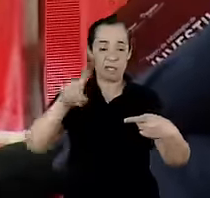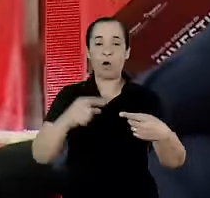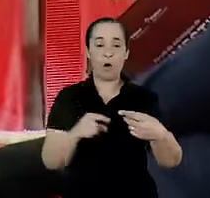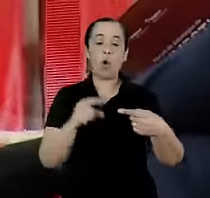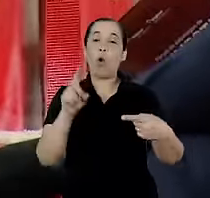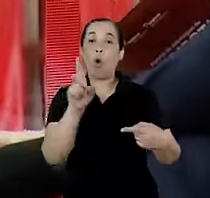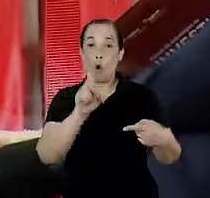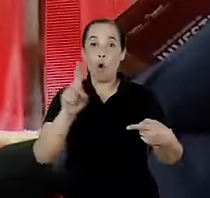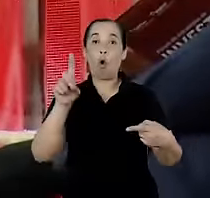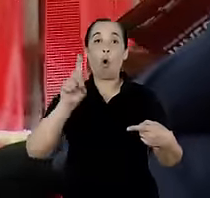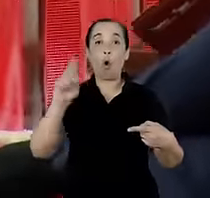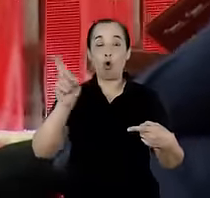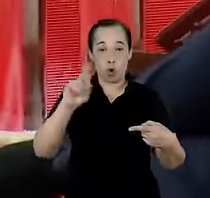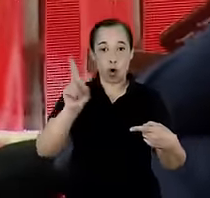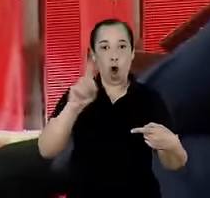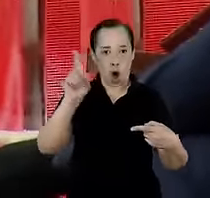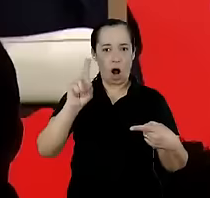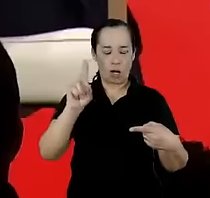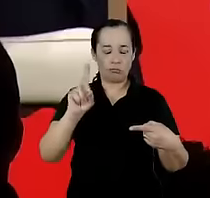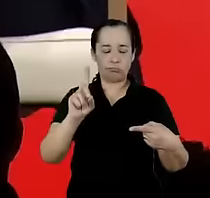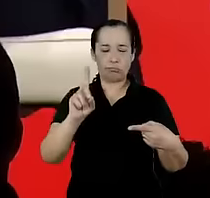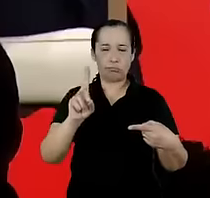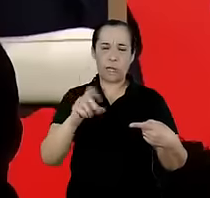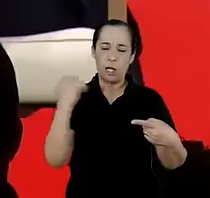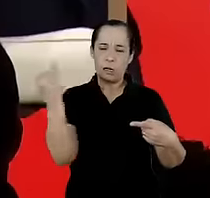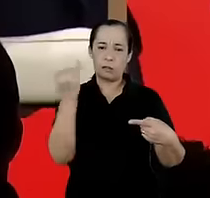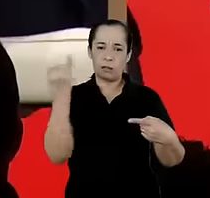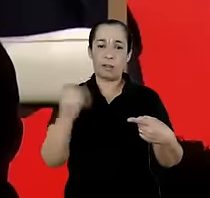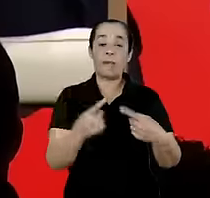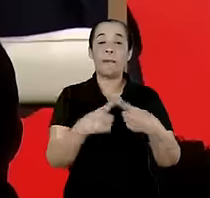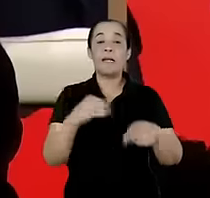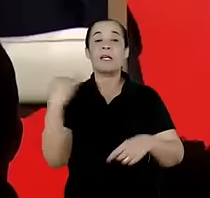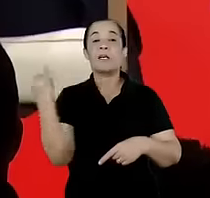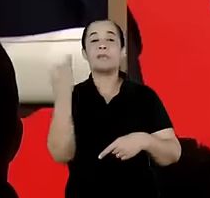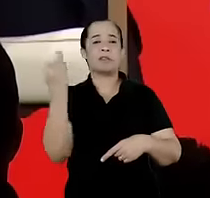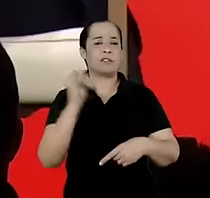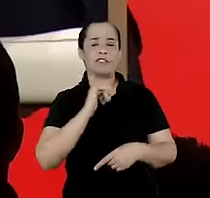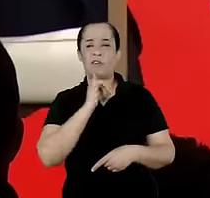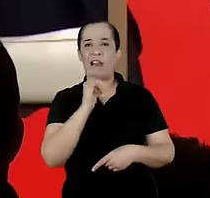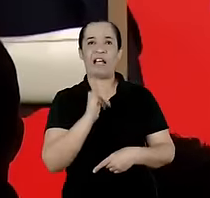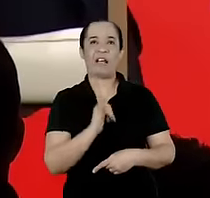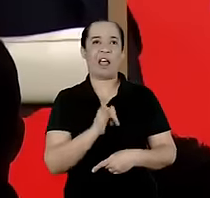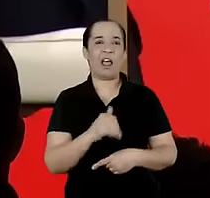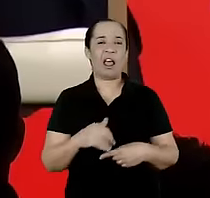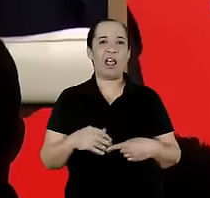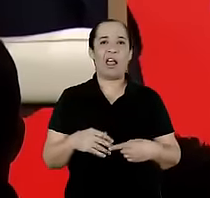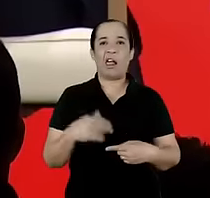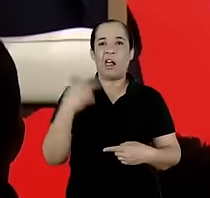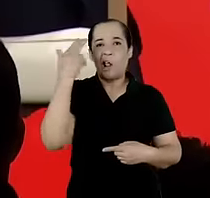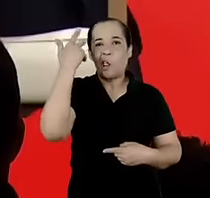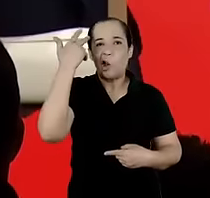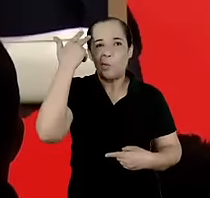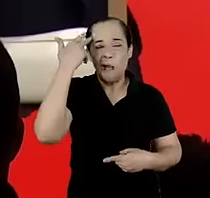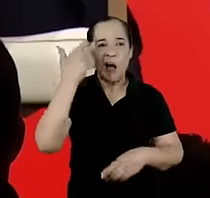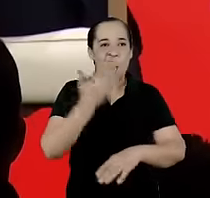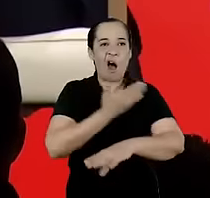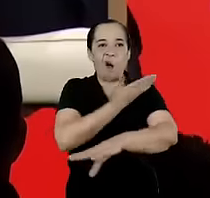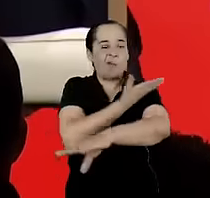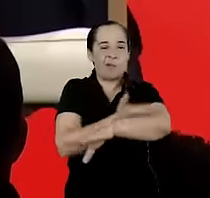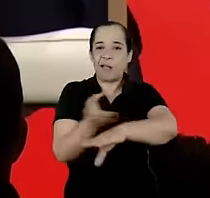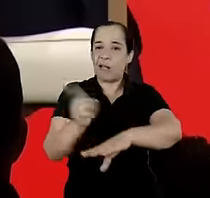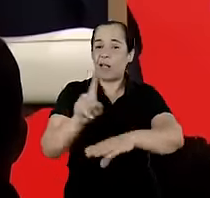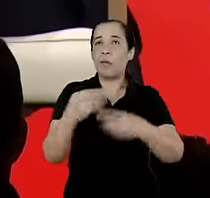olhado mas tem outras variáveis importantes também mas é importante dizer que não é uma coisa mecânica e sim o como que isso afeta obviamente